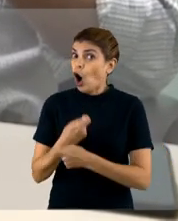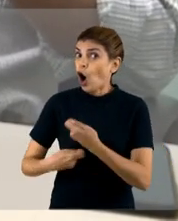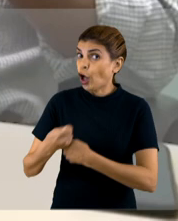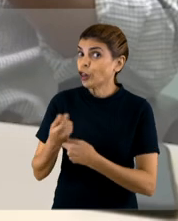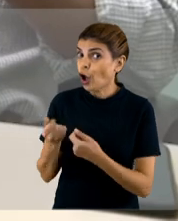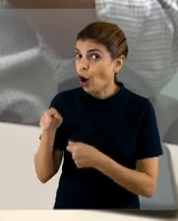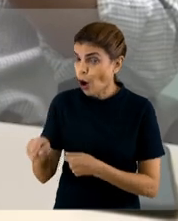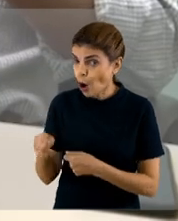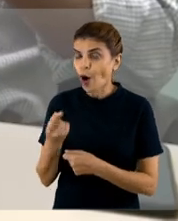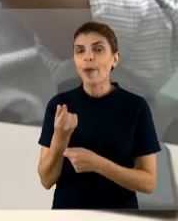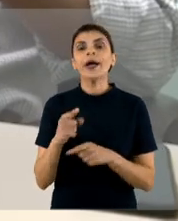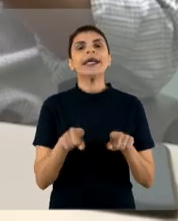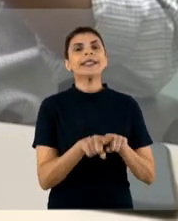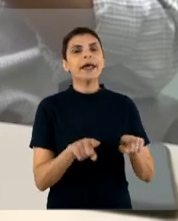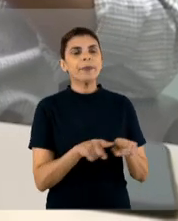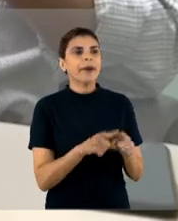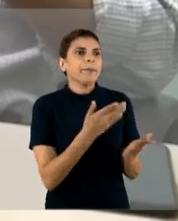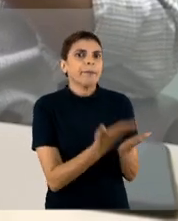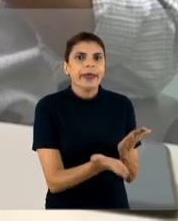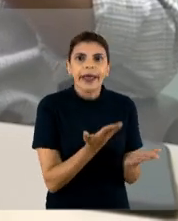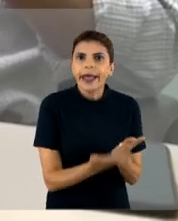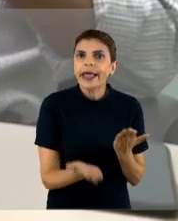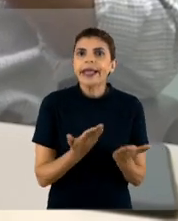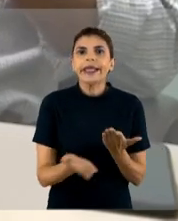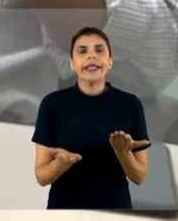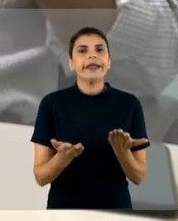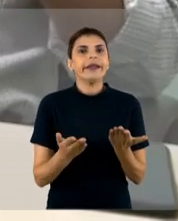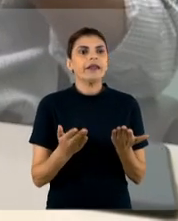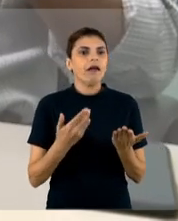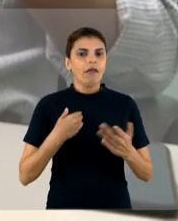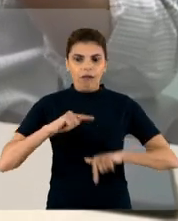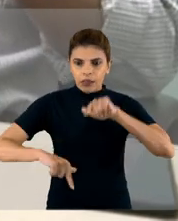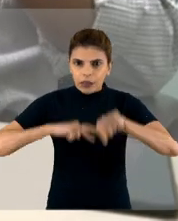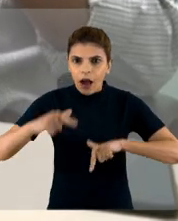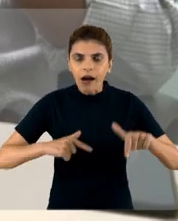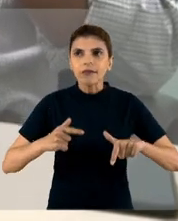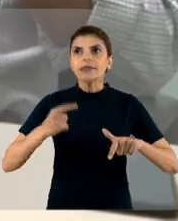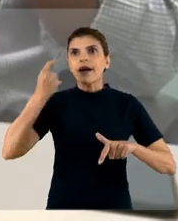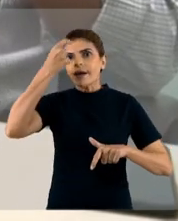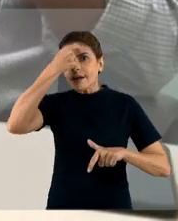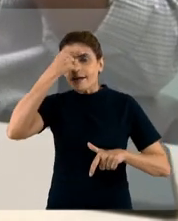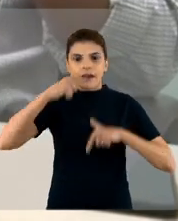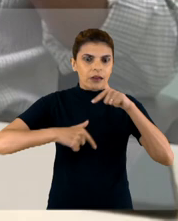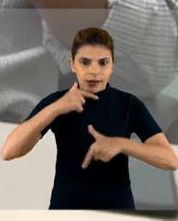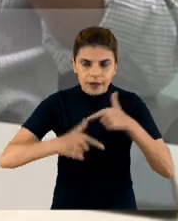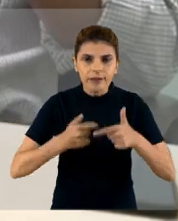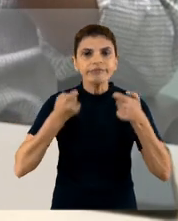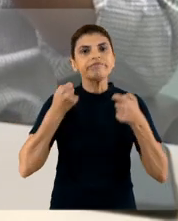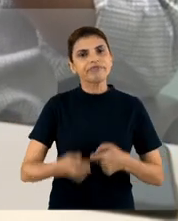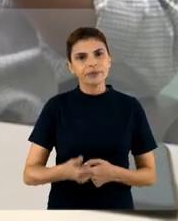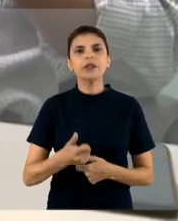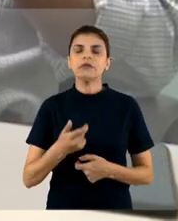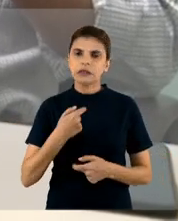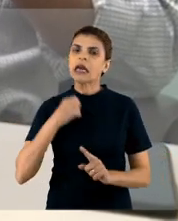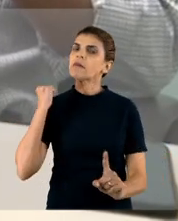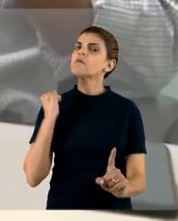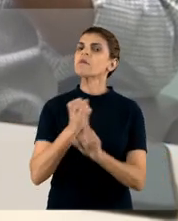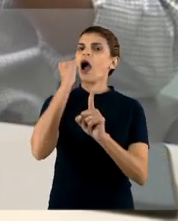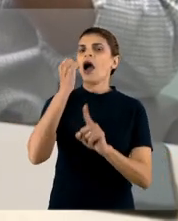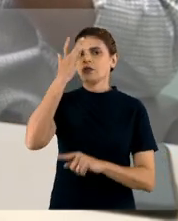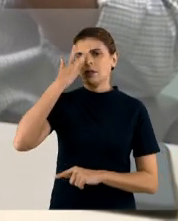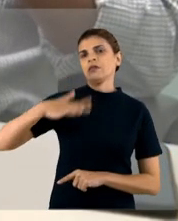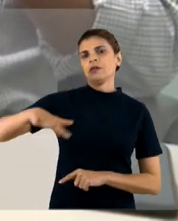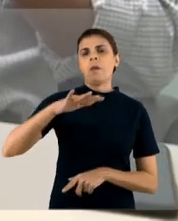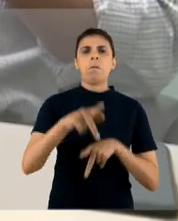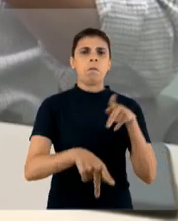eh econômicas com perdas eh eh de de poder laborativo eh isso tudo impacta enormemente a